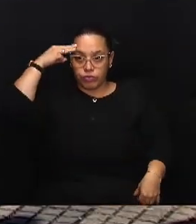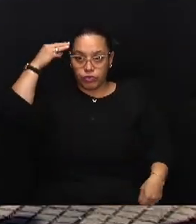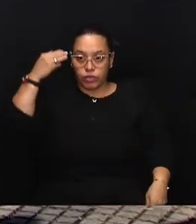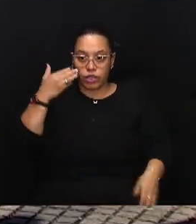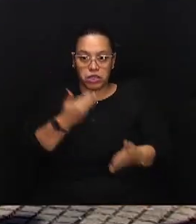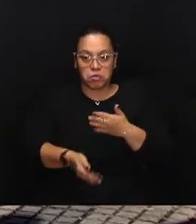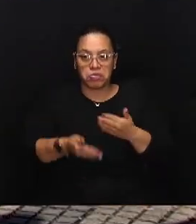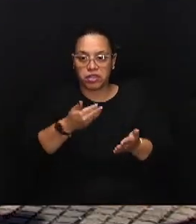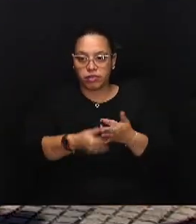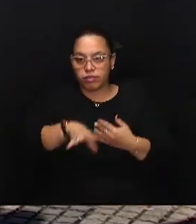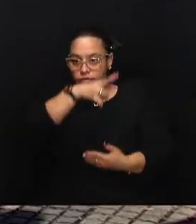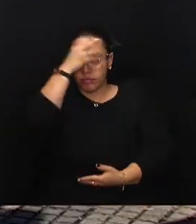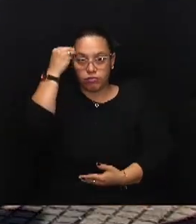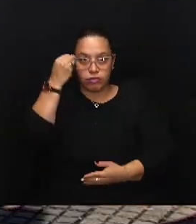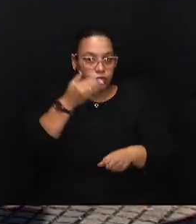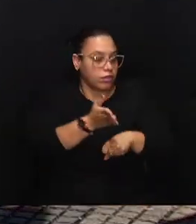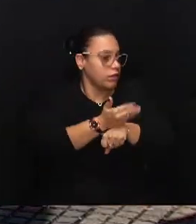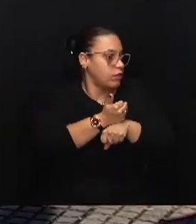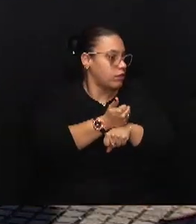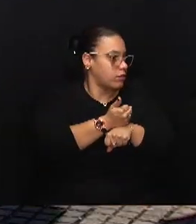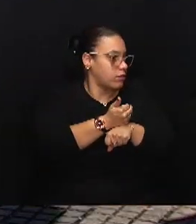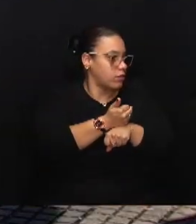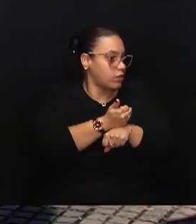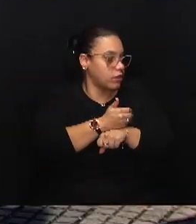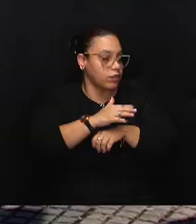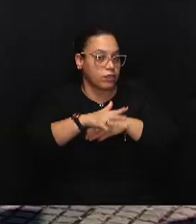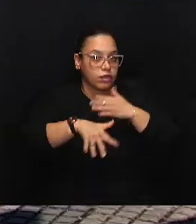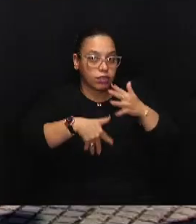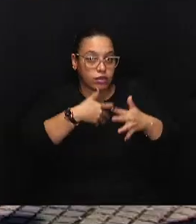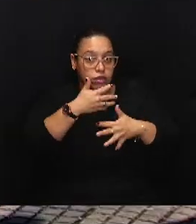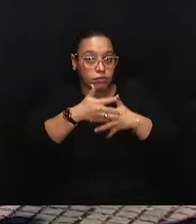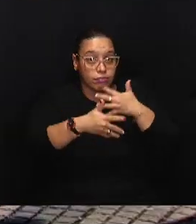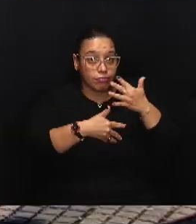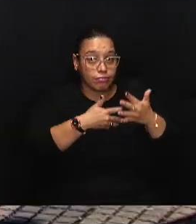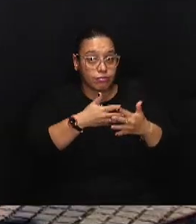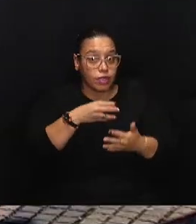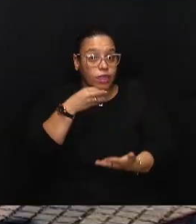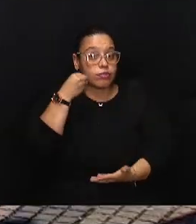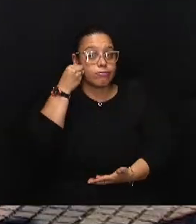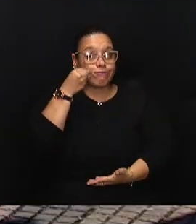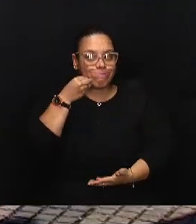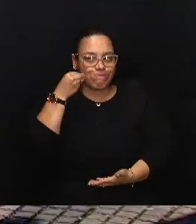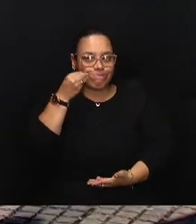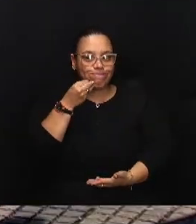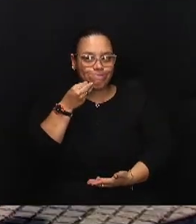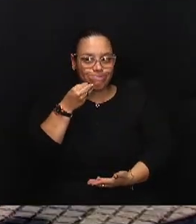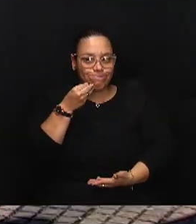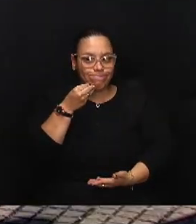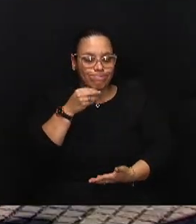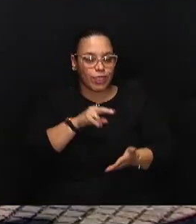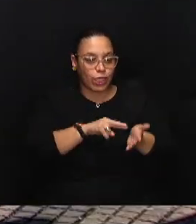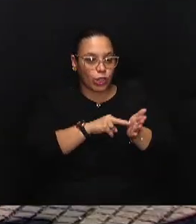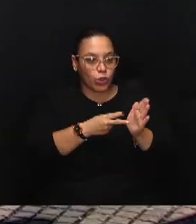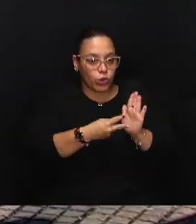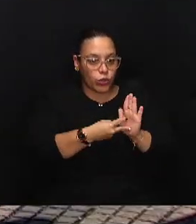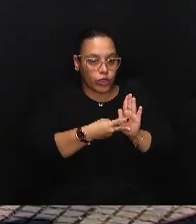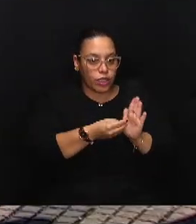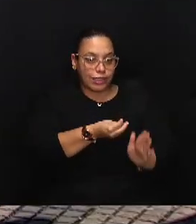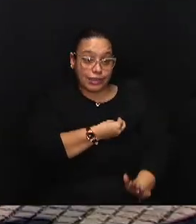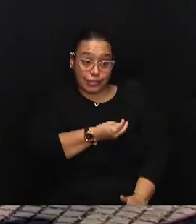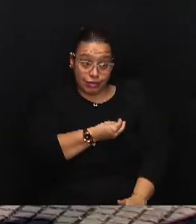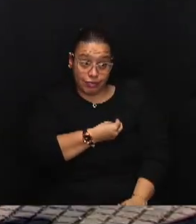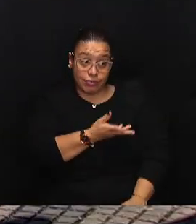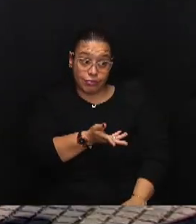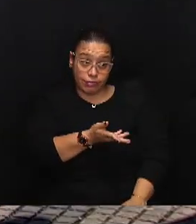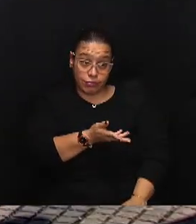perderam. Antes da gente transcender essa dimensão, a gente tem que experimentar ela em todos os níveis, né? Claro. Essa que a gente vive, né?